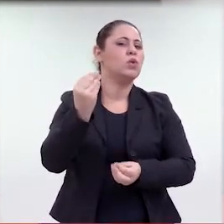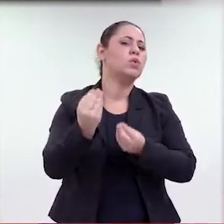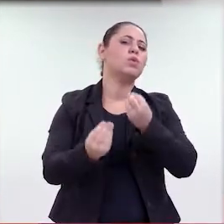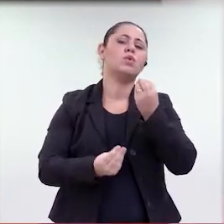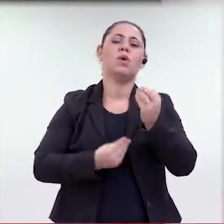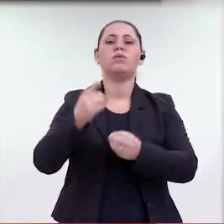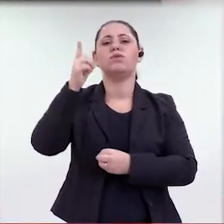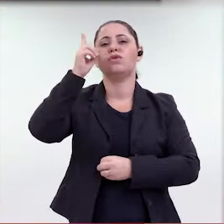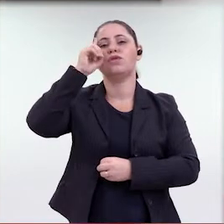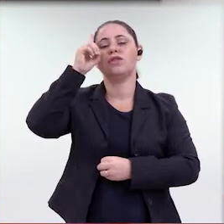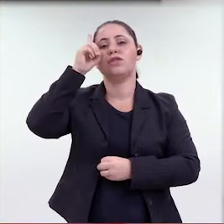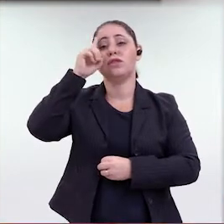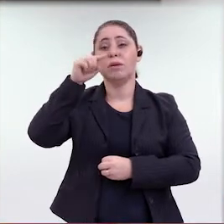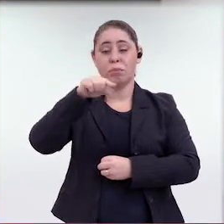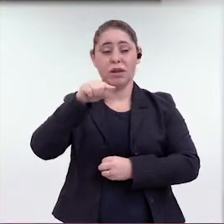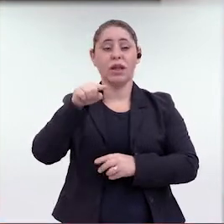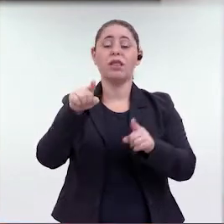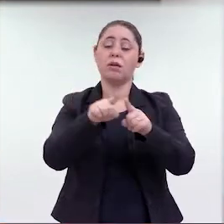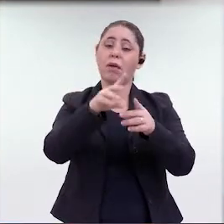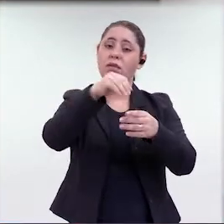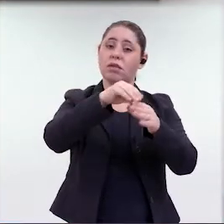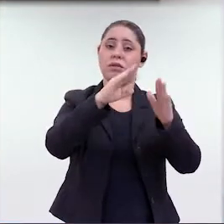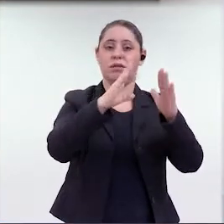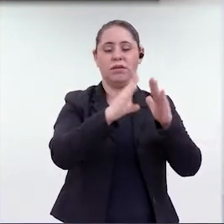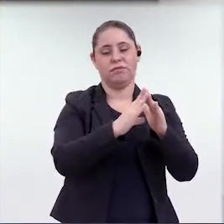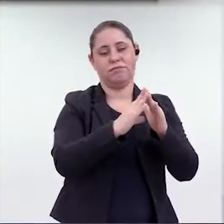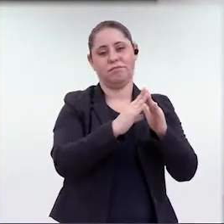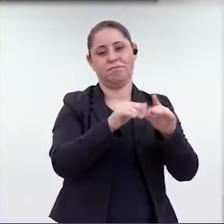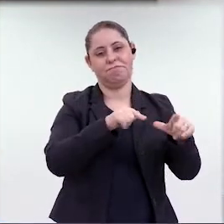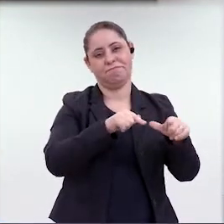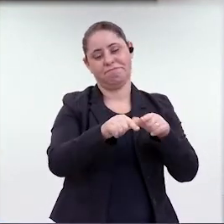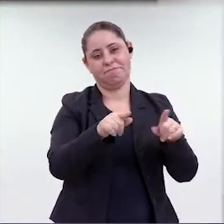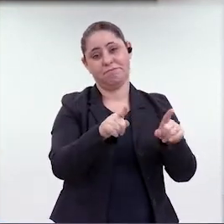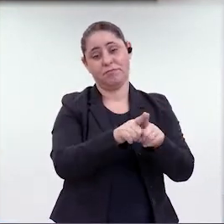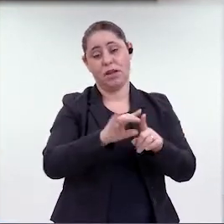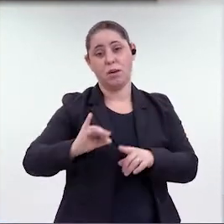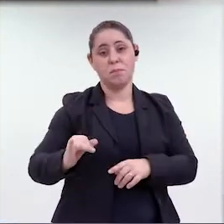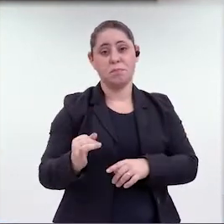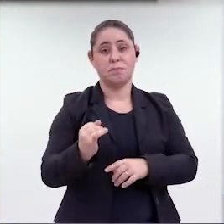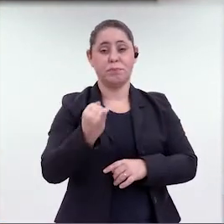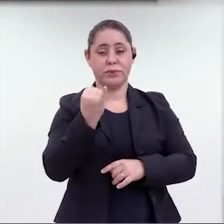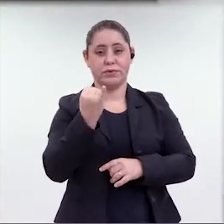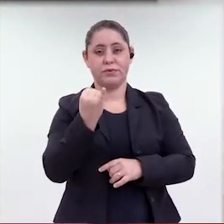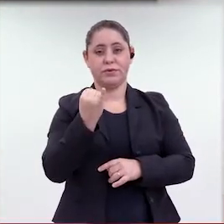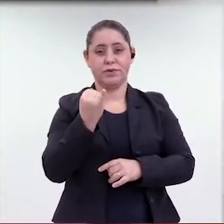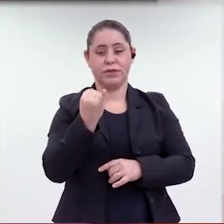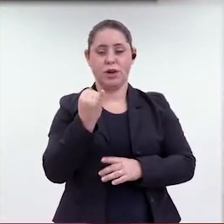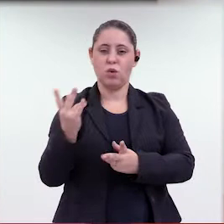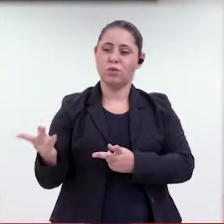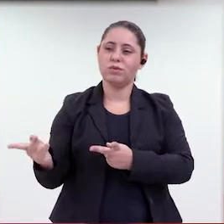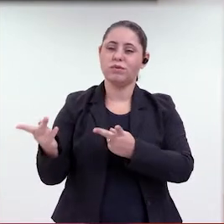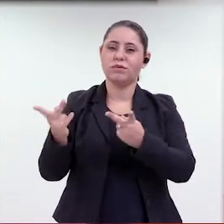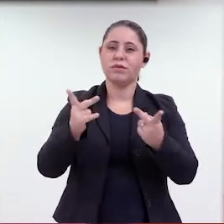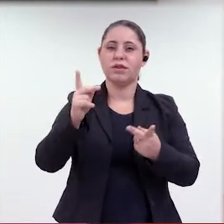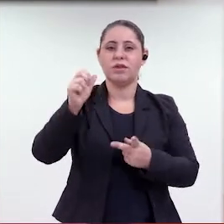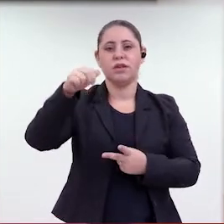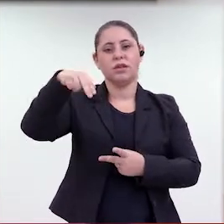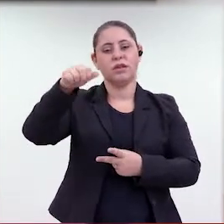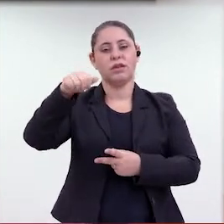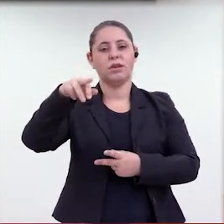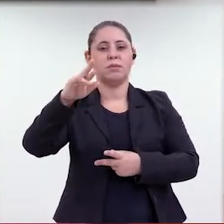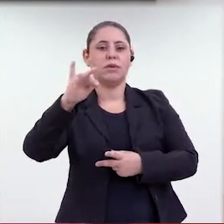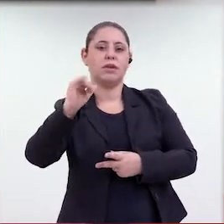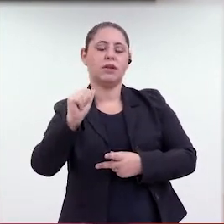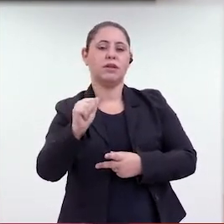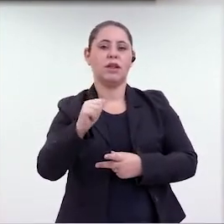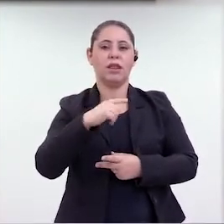dia a dia para ele também, na casa dele, no dia a dia. E aproveitar aqui para os nossos convidados, Ana Maria e o Kleber. Eu estou com